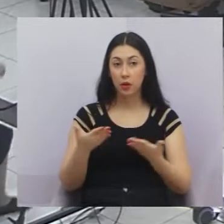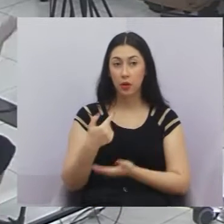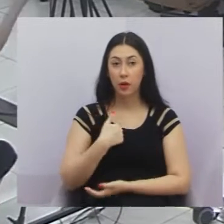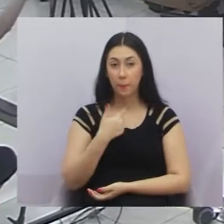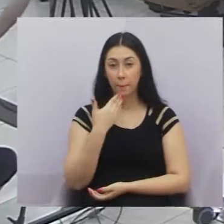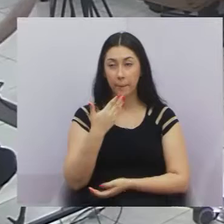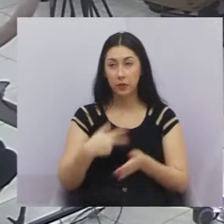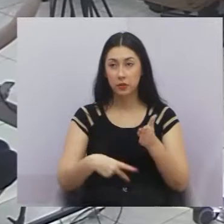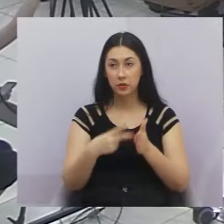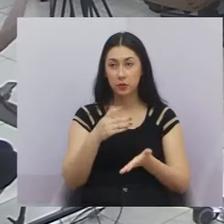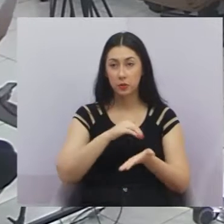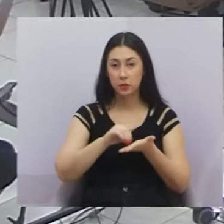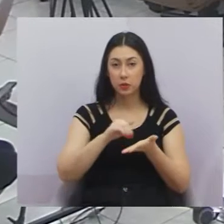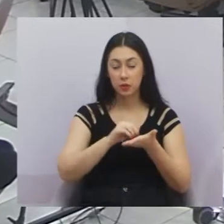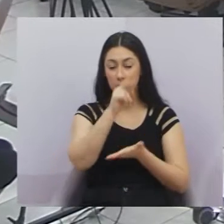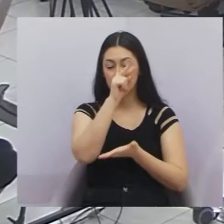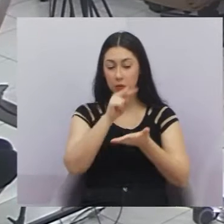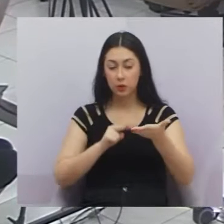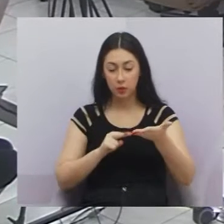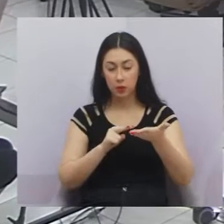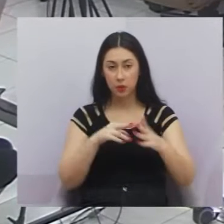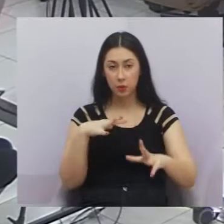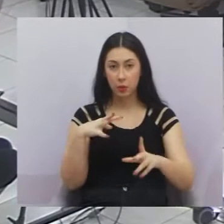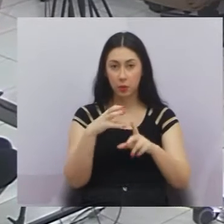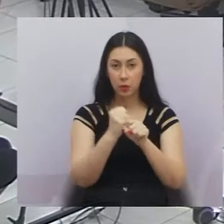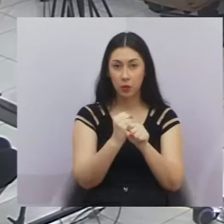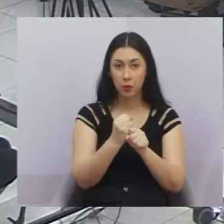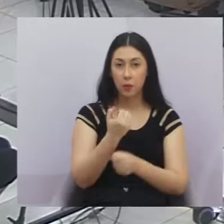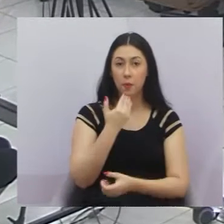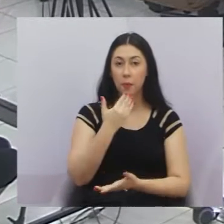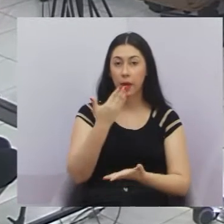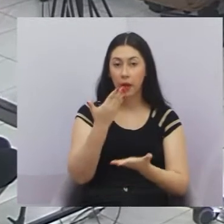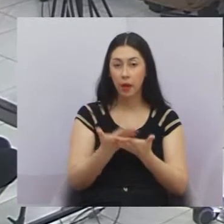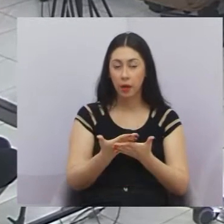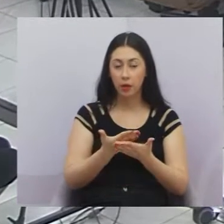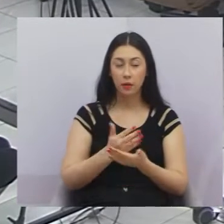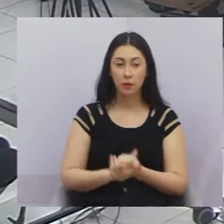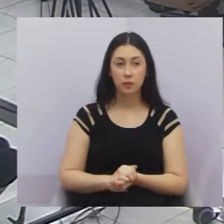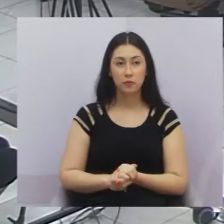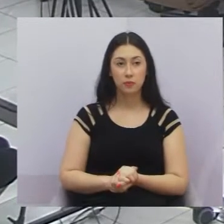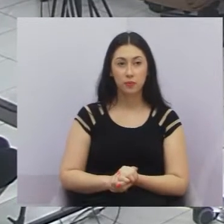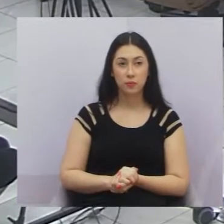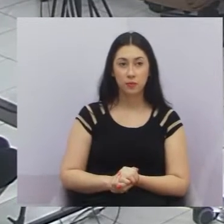secretário que faça a leitura da síntese dos pedidos de requerimento.